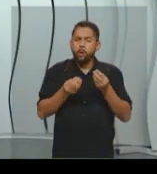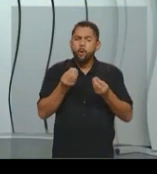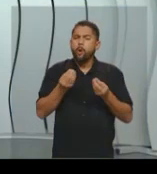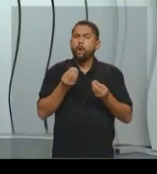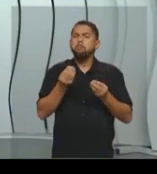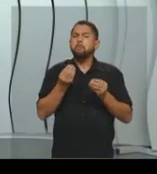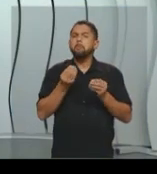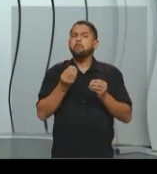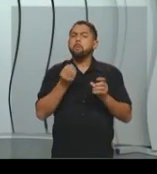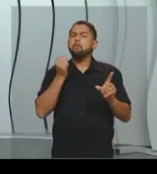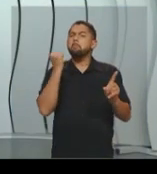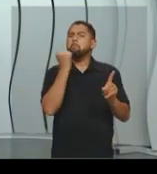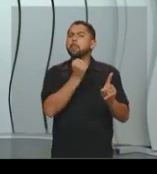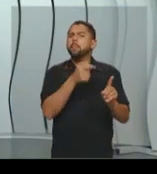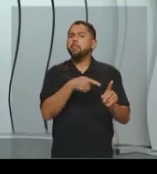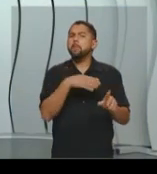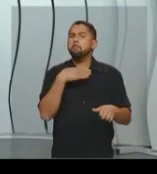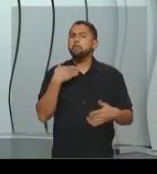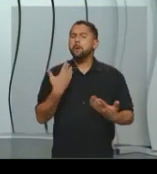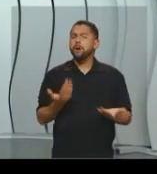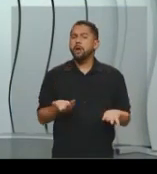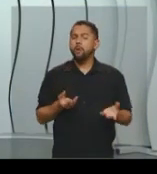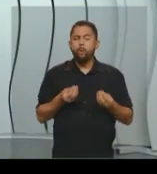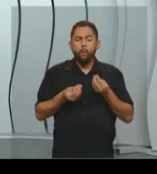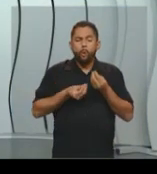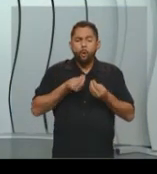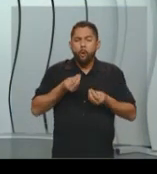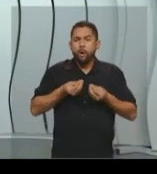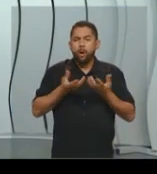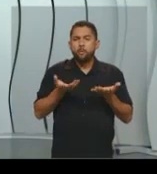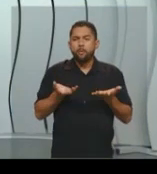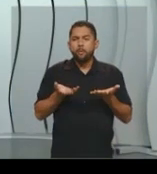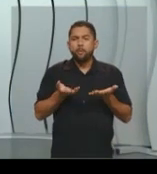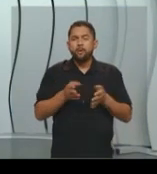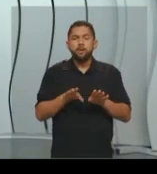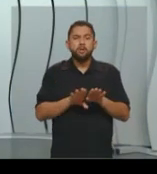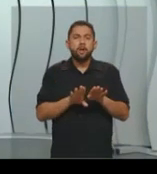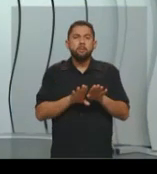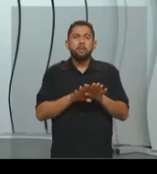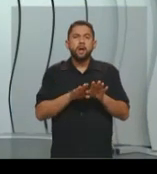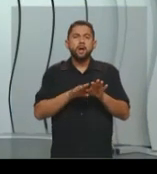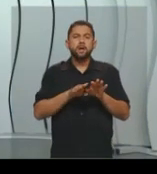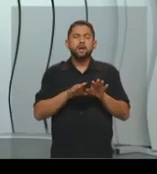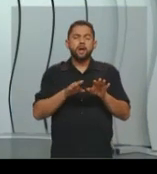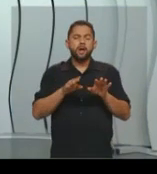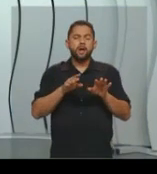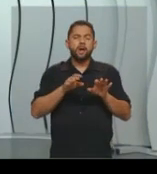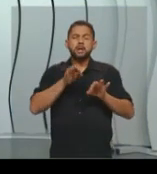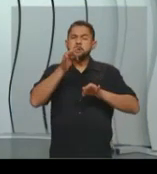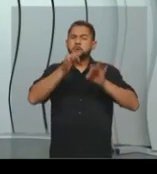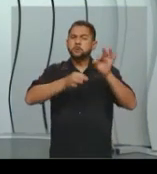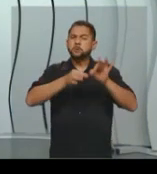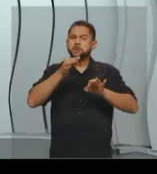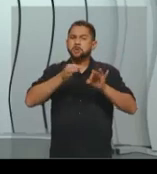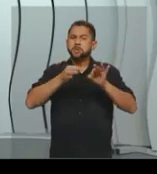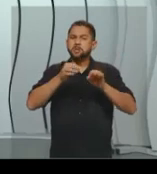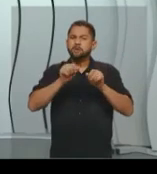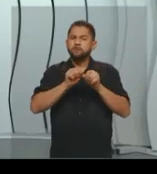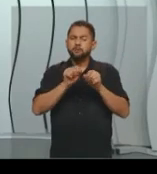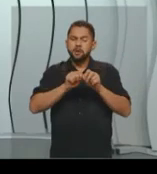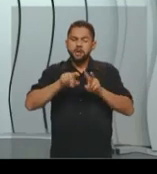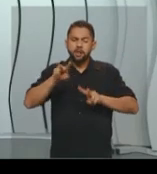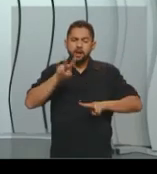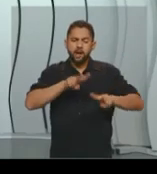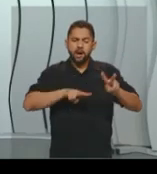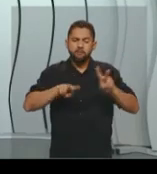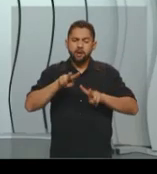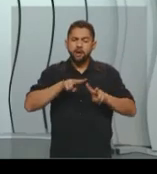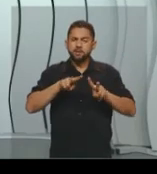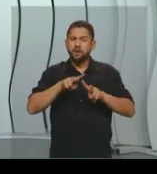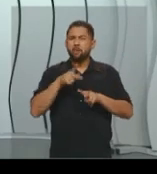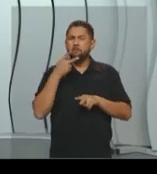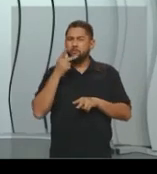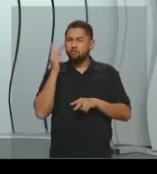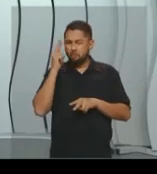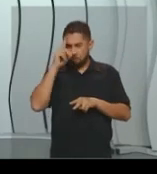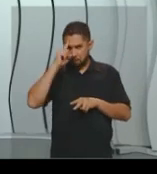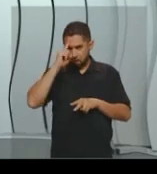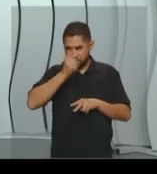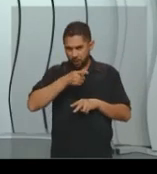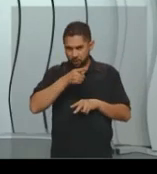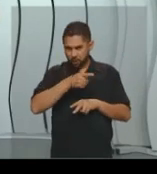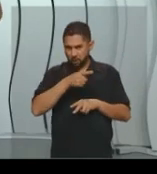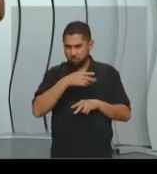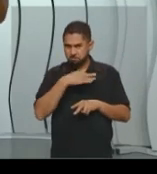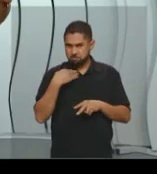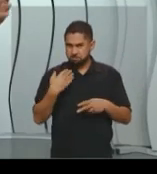uma política e uma jurisdição, né, uma prática jurídica totalmente injusta? Então, Platão